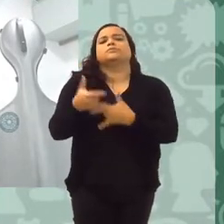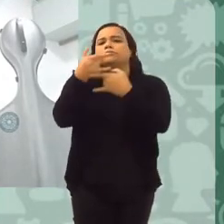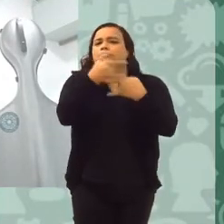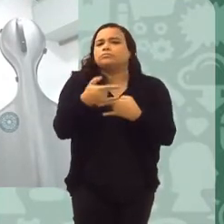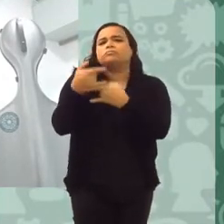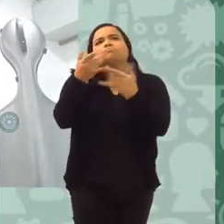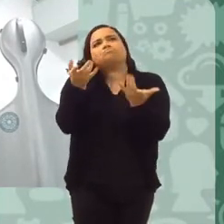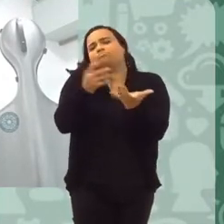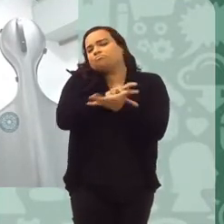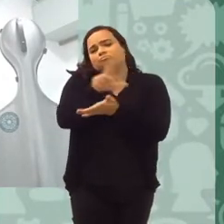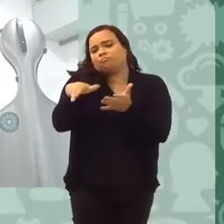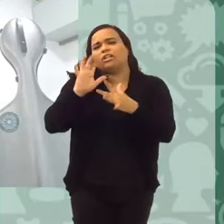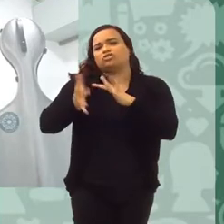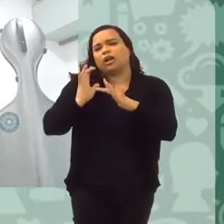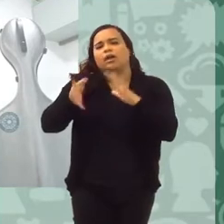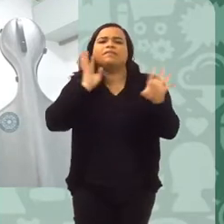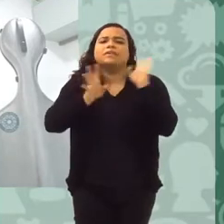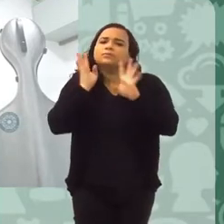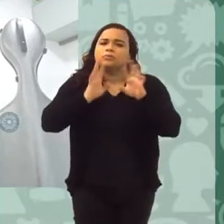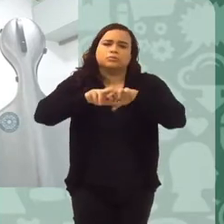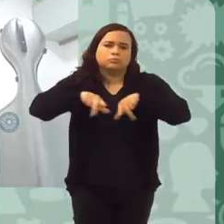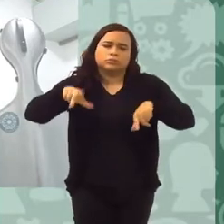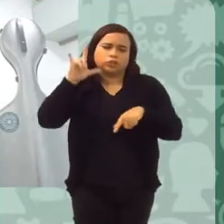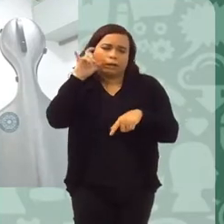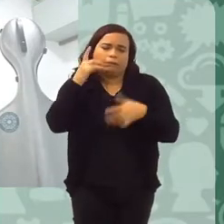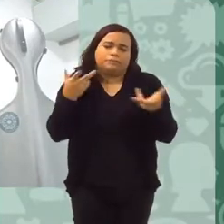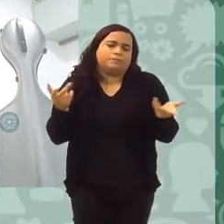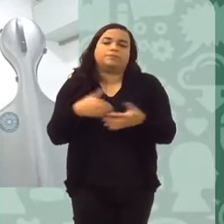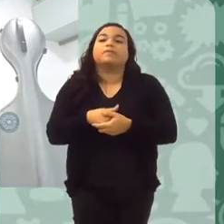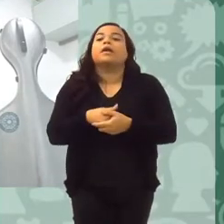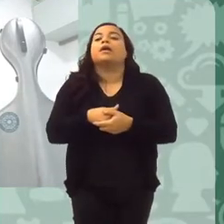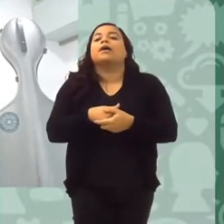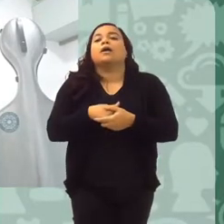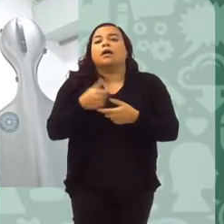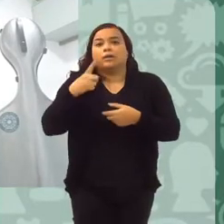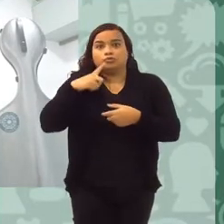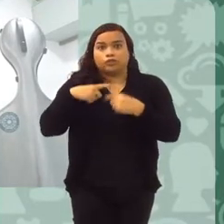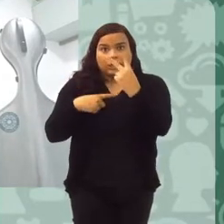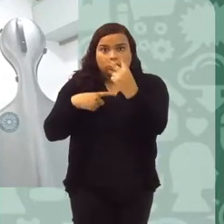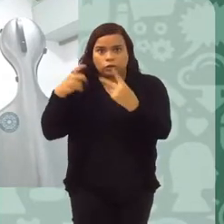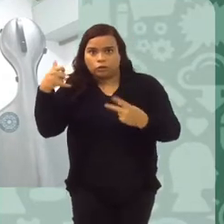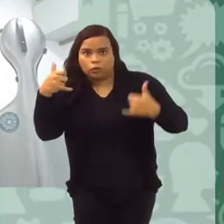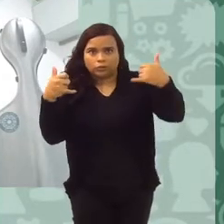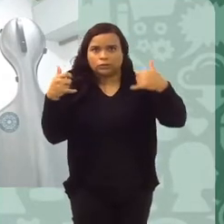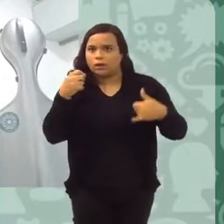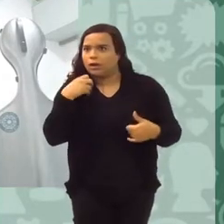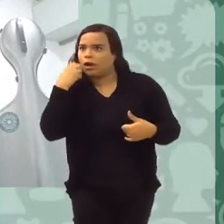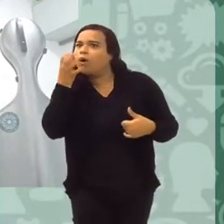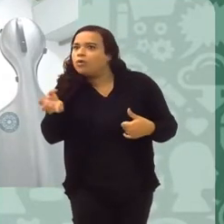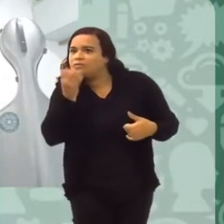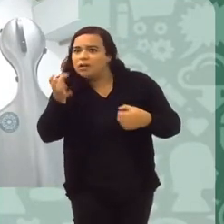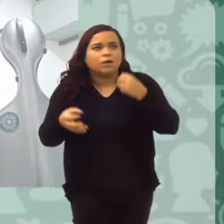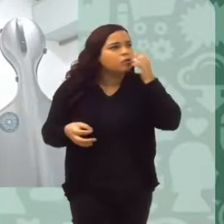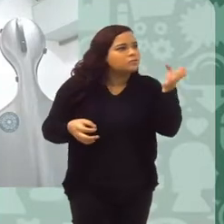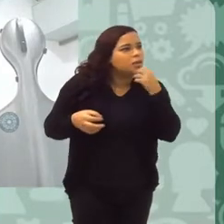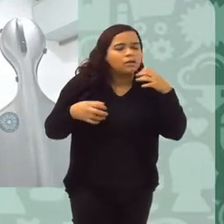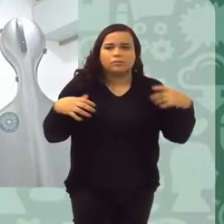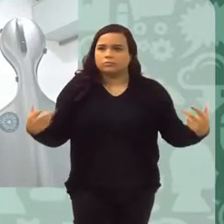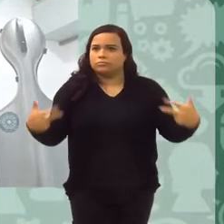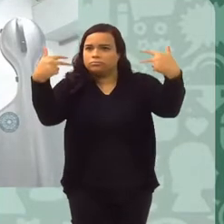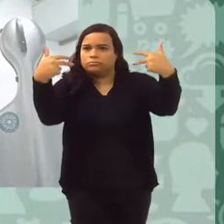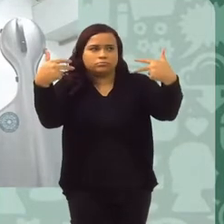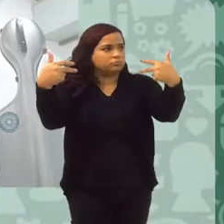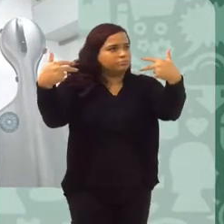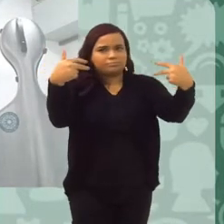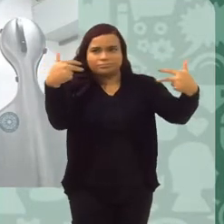Instagram. E aí, então, eu tinha até os dois telefones, que ficava um aqui, outro aqui, eu contava ao mesmo tempo, fazendo jogo até de câmera,